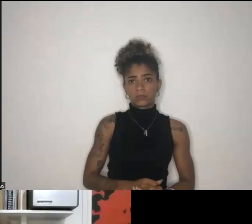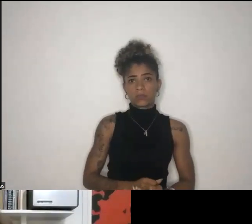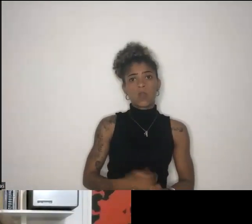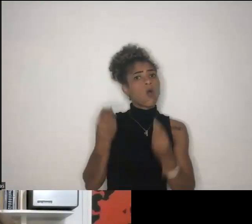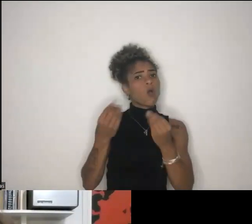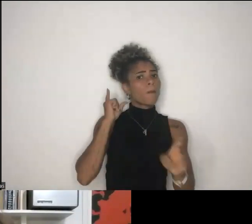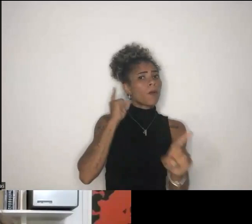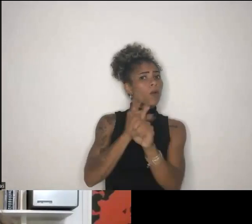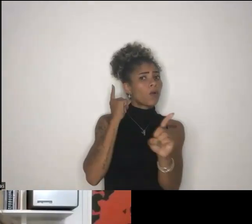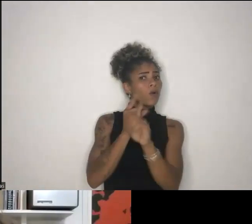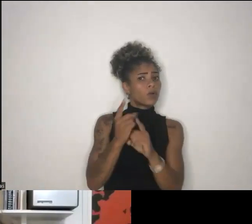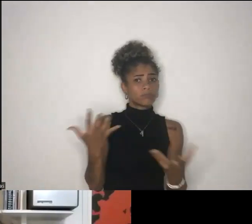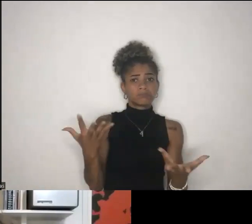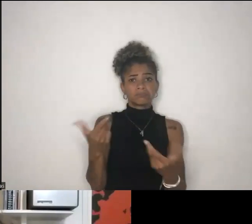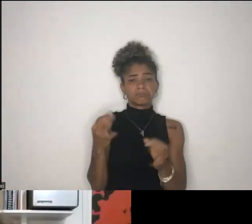isso